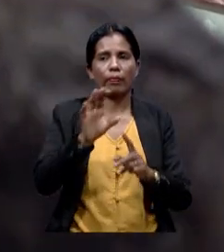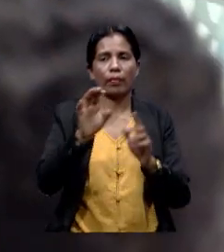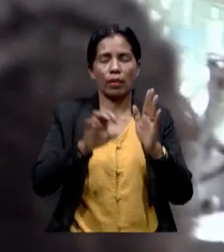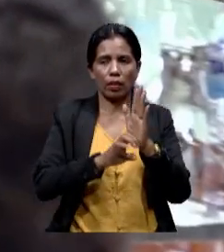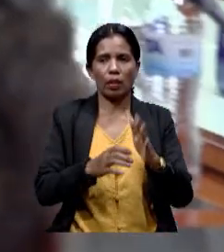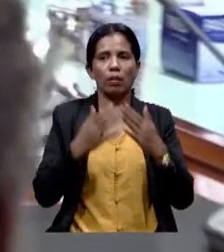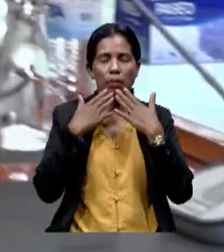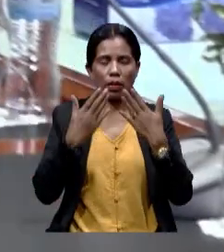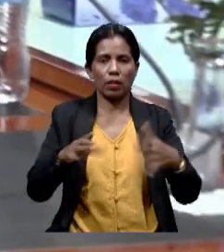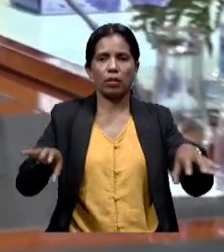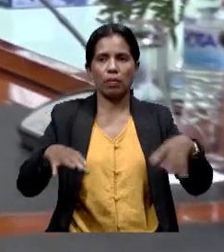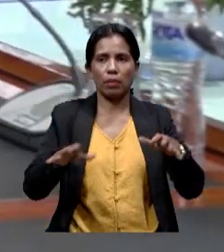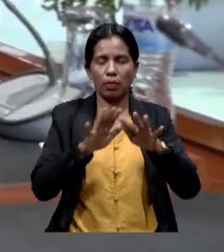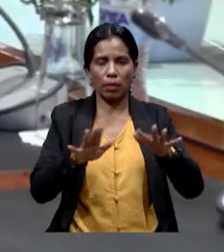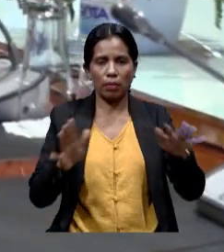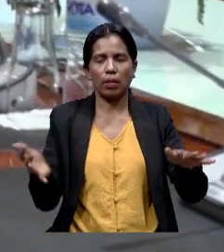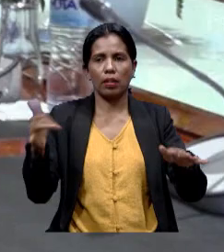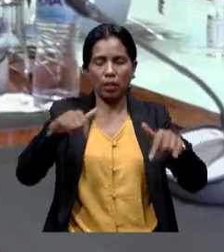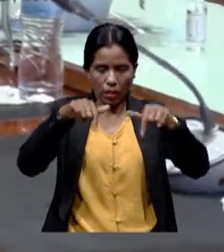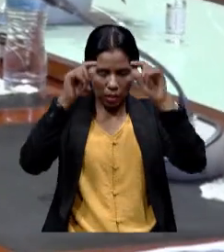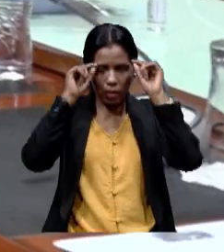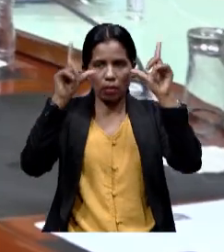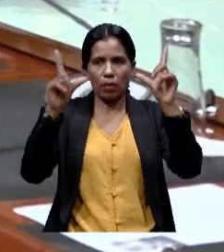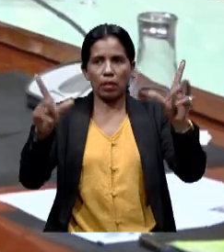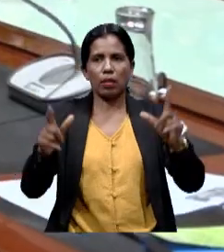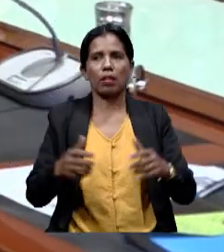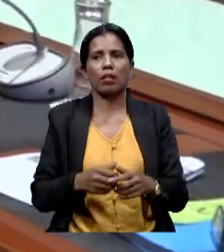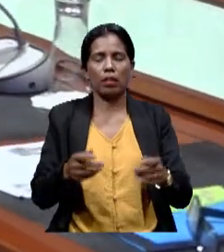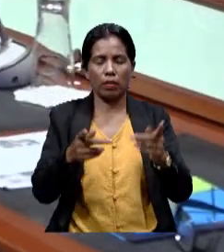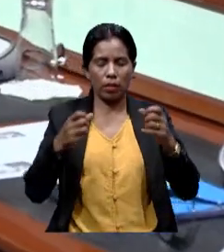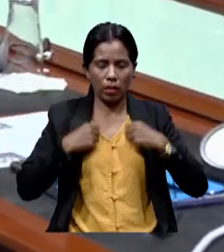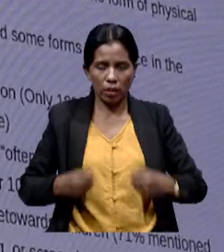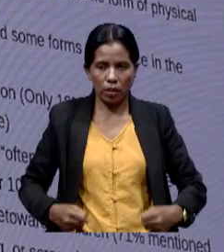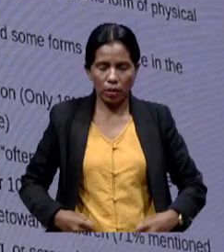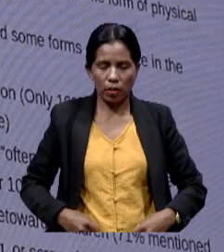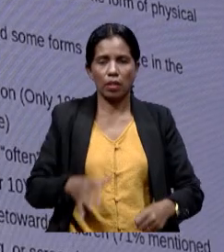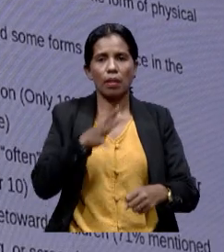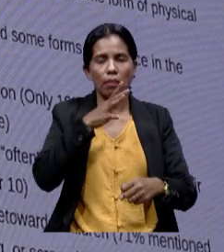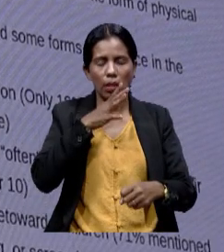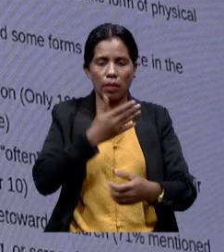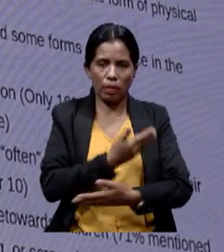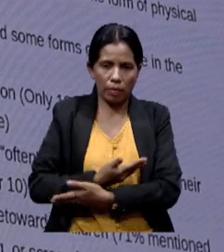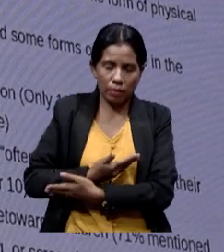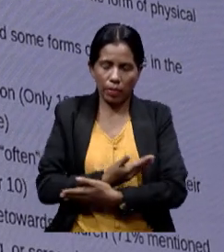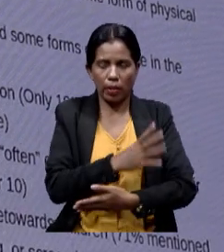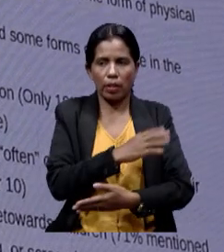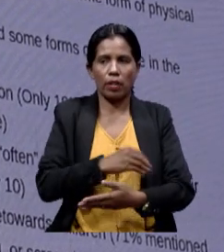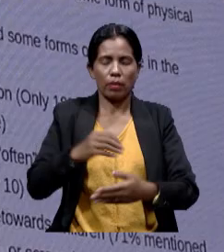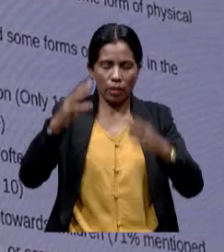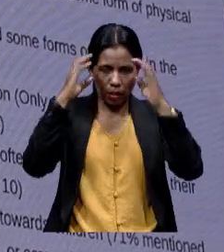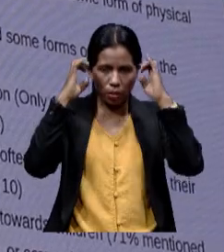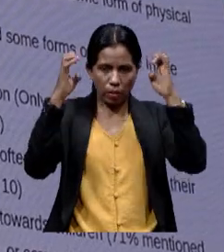agradece o serviço Balabaric Sira e Timor-Leste e a área de saúde Ina no Labaric, nutrição,